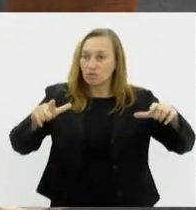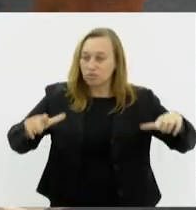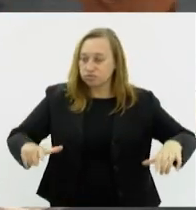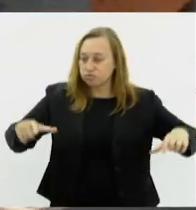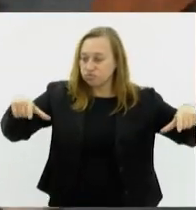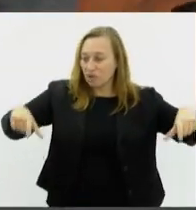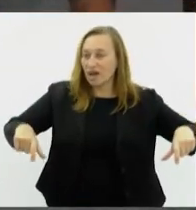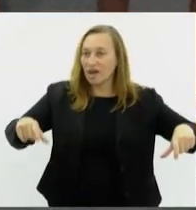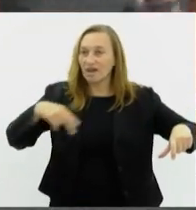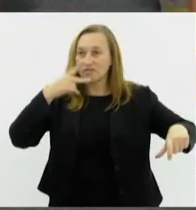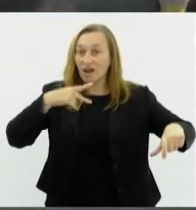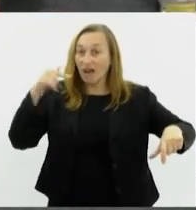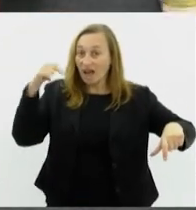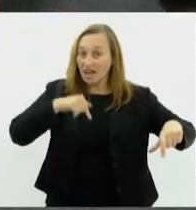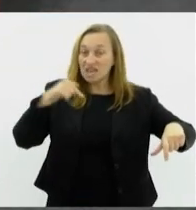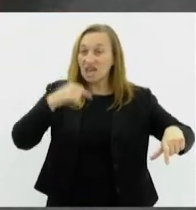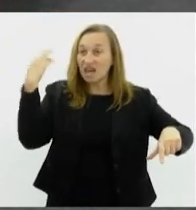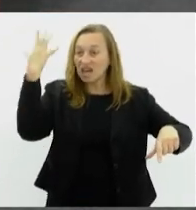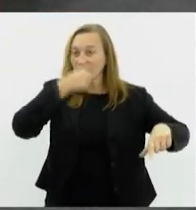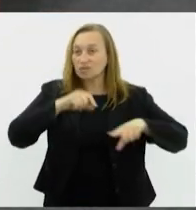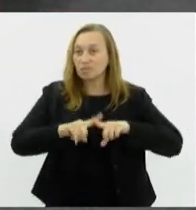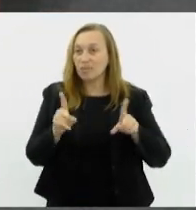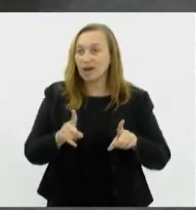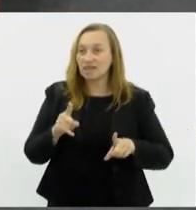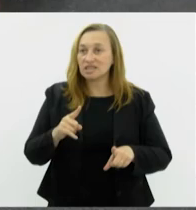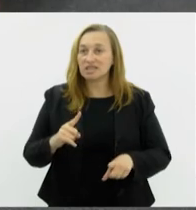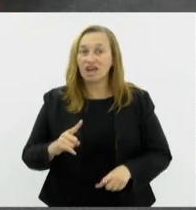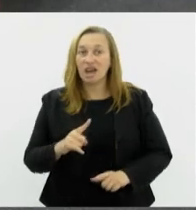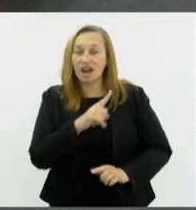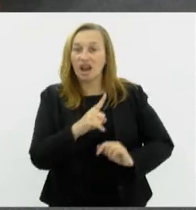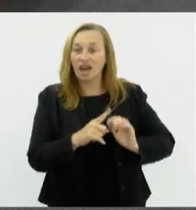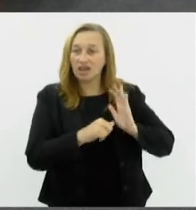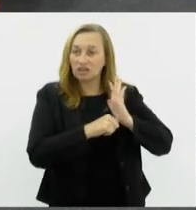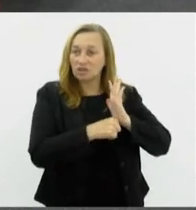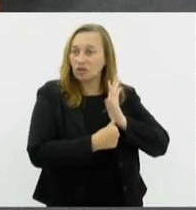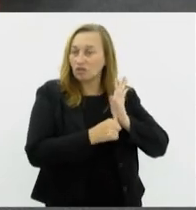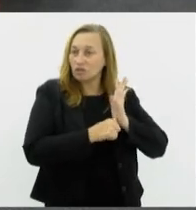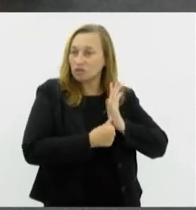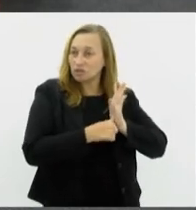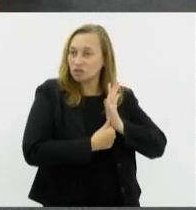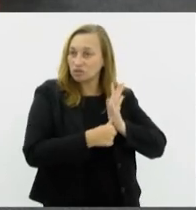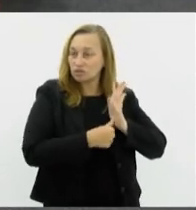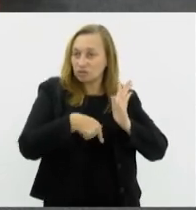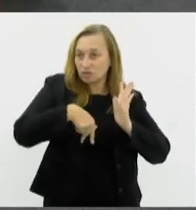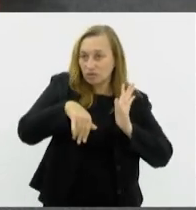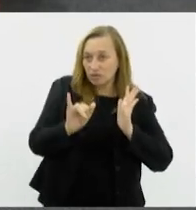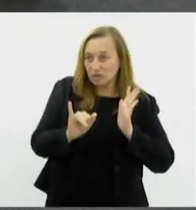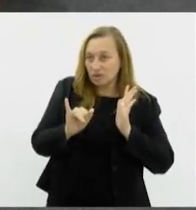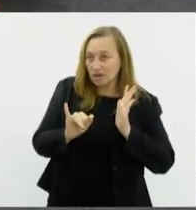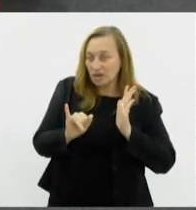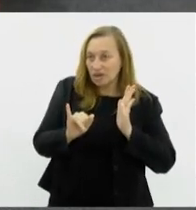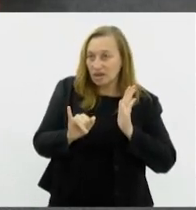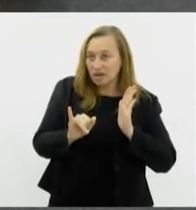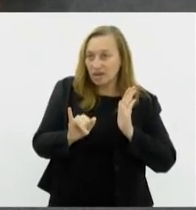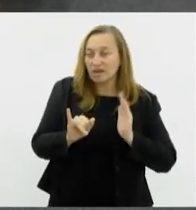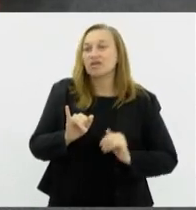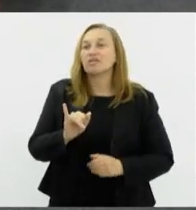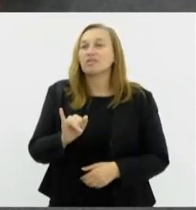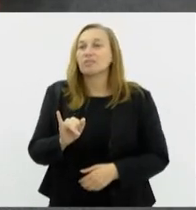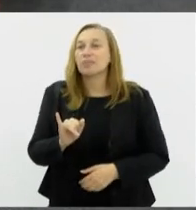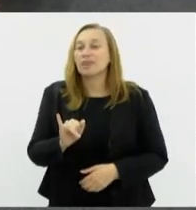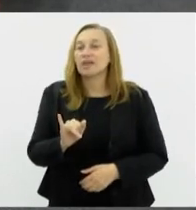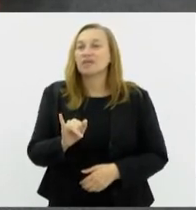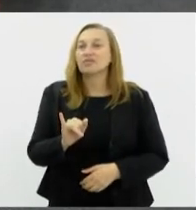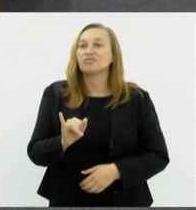Nova Iguaçu Futebol, aqui é muito bonito, mas o Nova Iguaçu Futebol Clube será o Nova Iguaçu Futebol